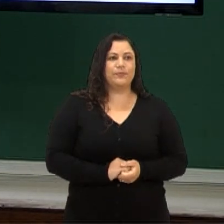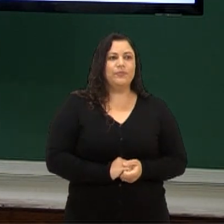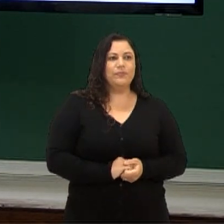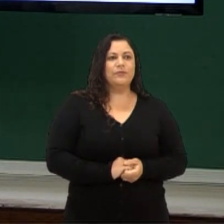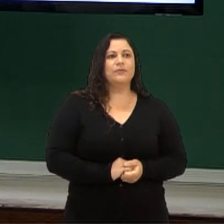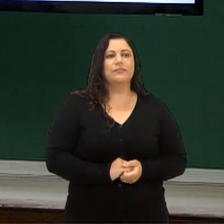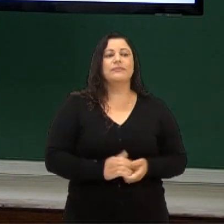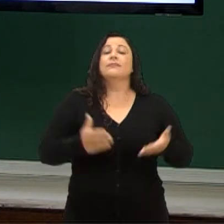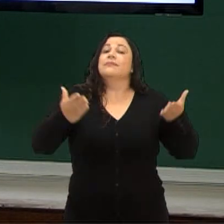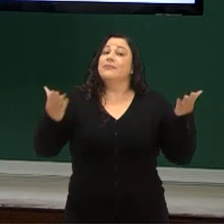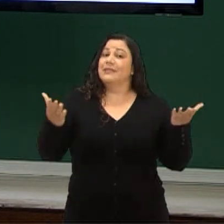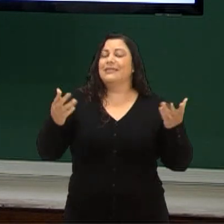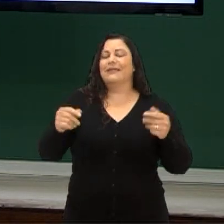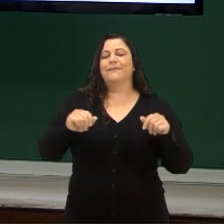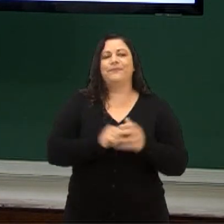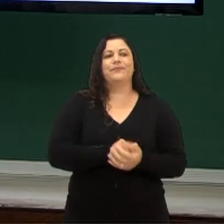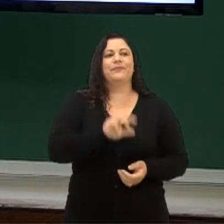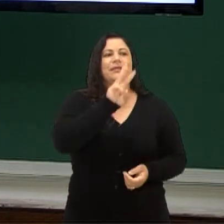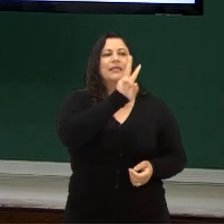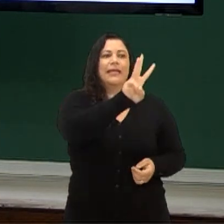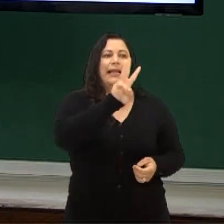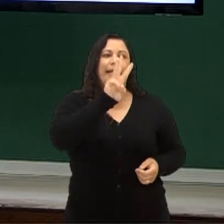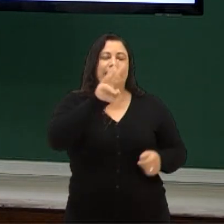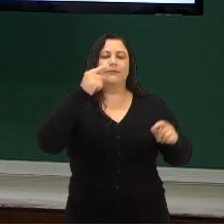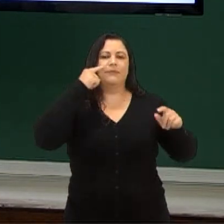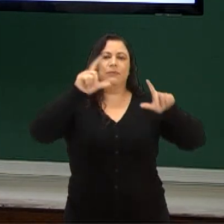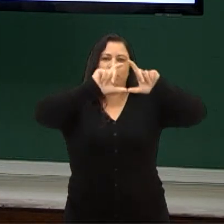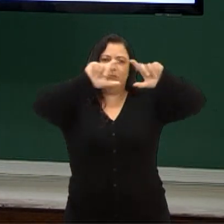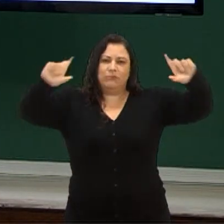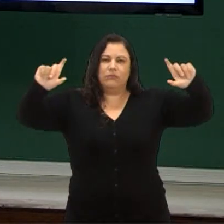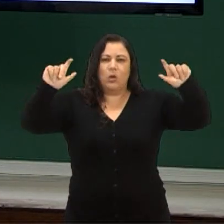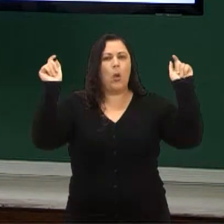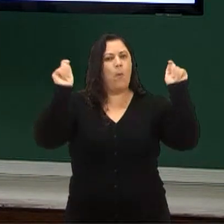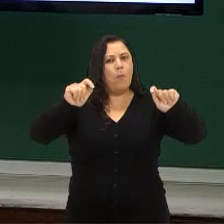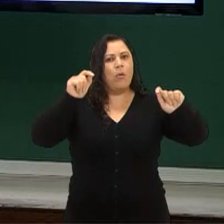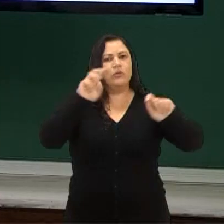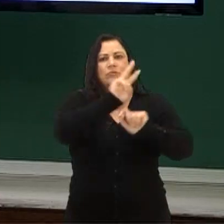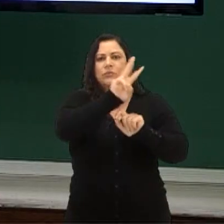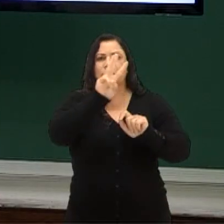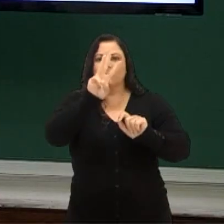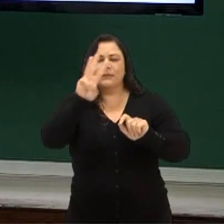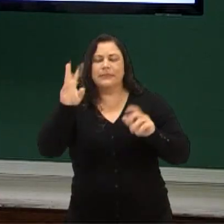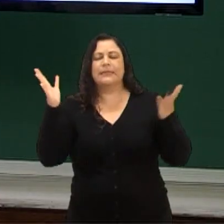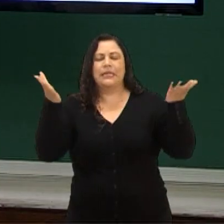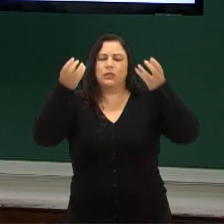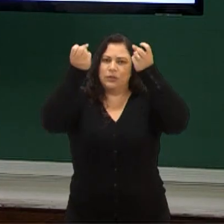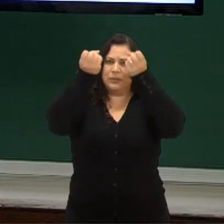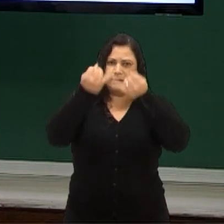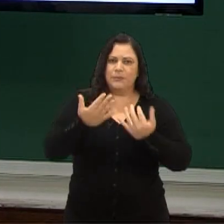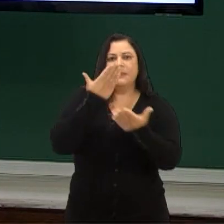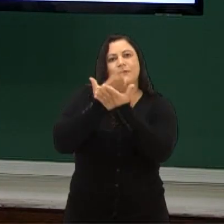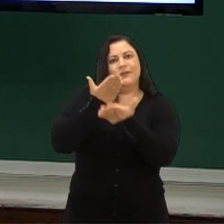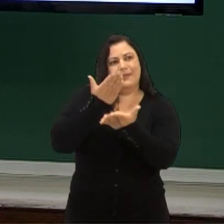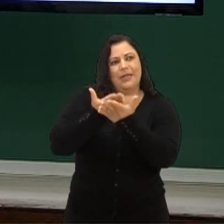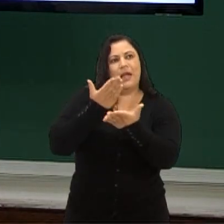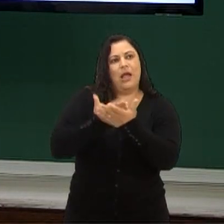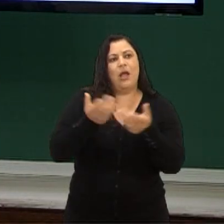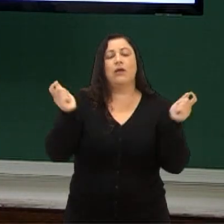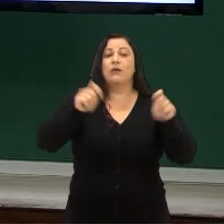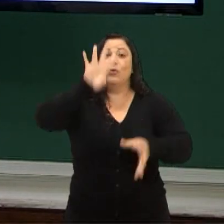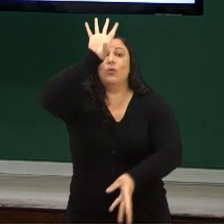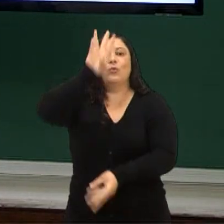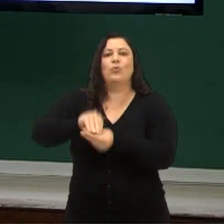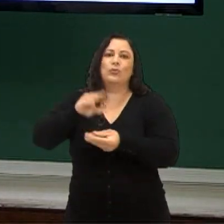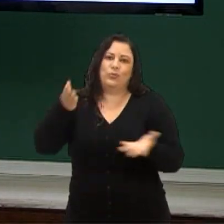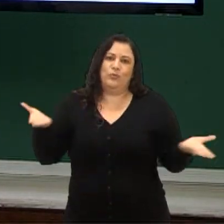ó, temos onde foi a retirada da tirinha, vocês podem consultar neste site tudo que nós falamos na aula, certo? Com isso, meus amigos, o que